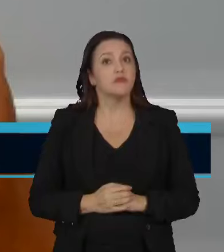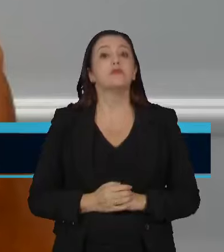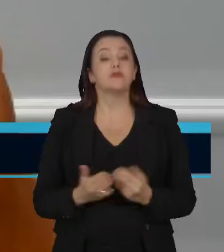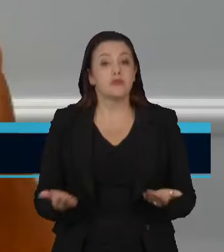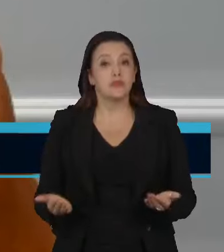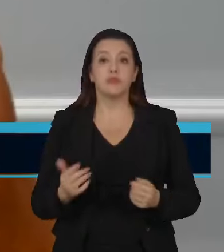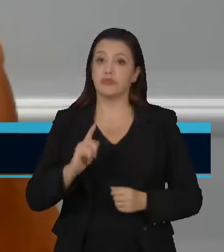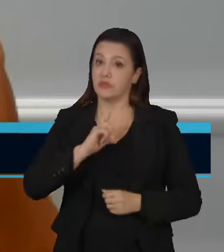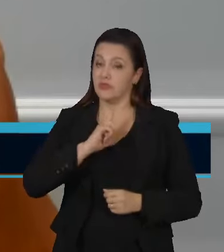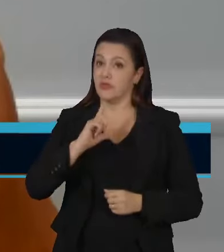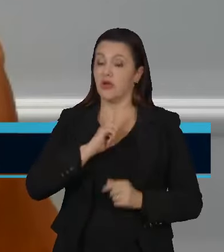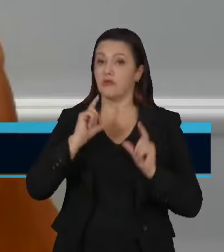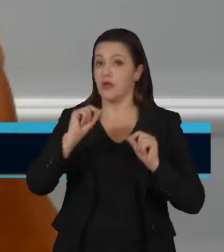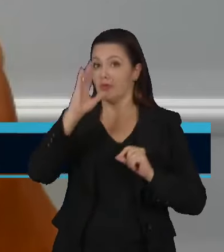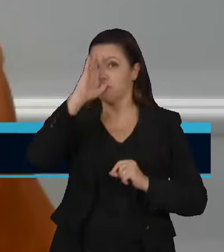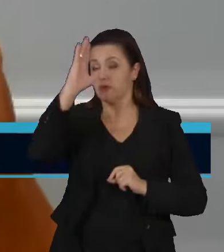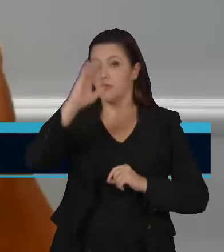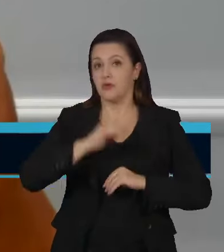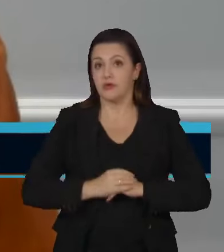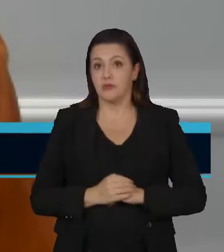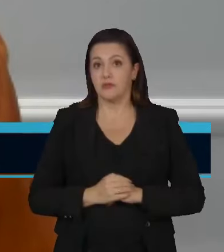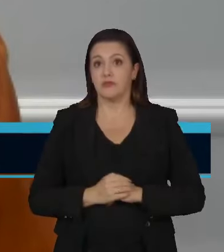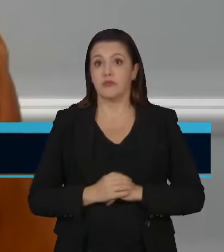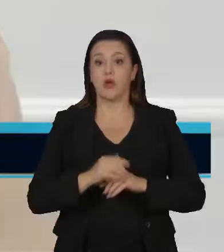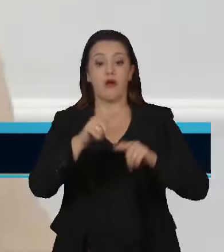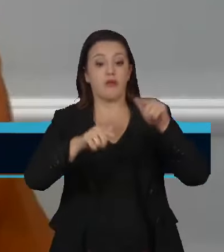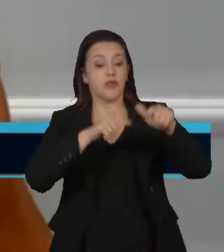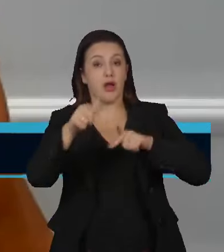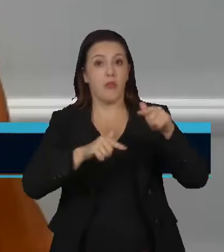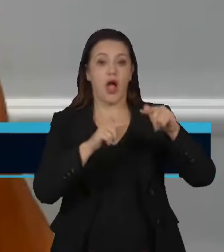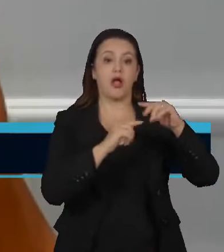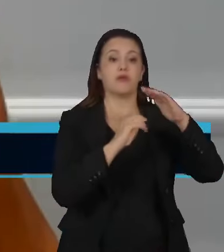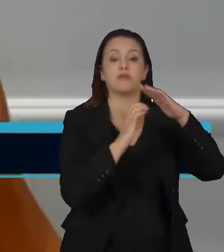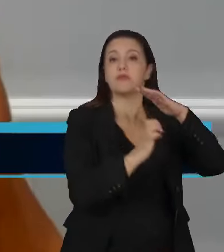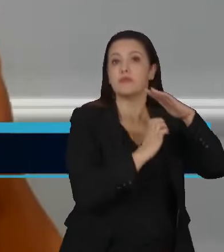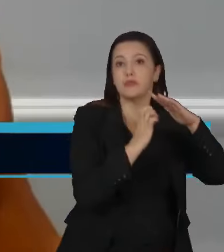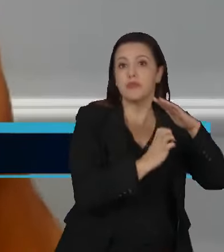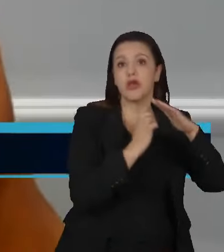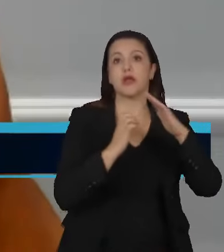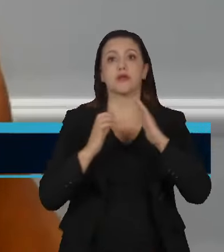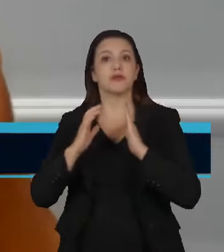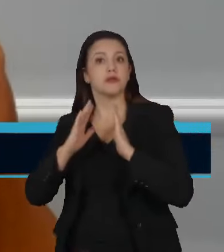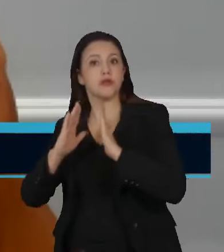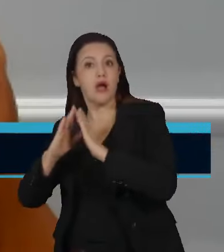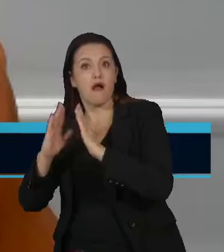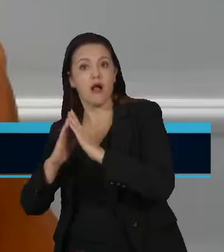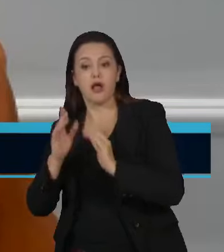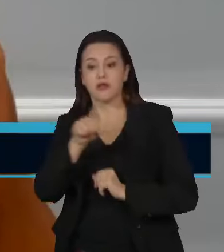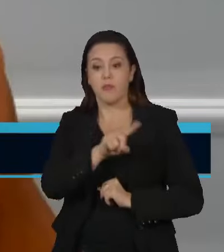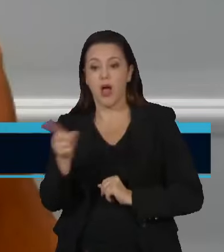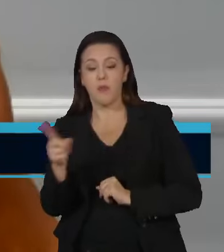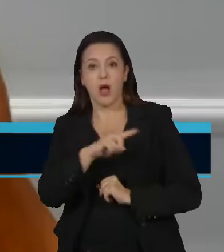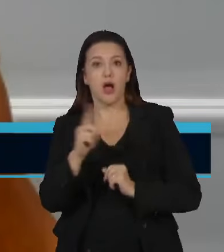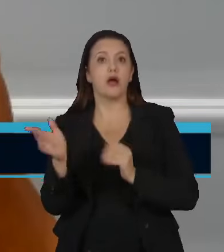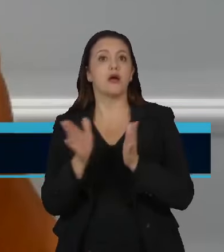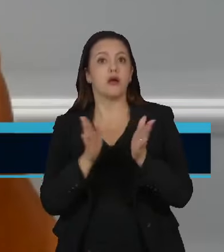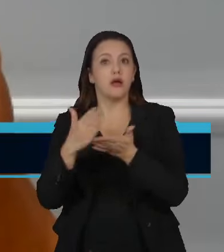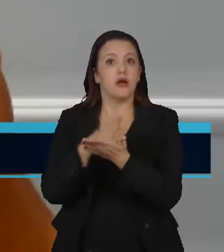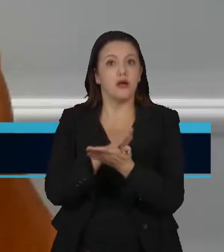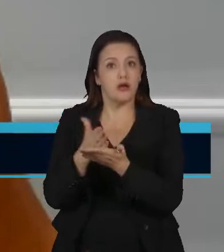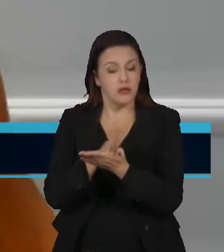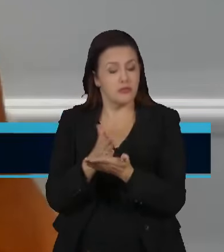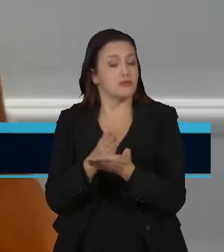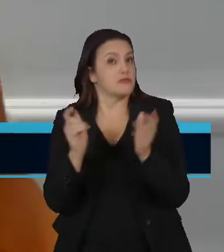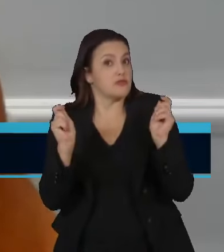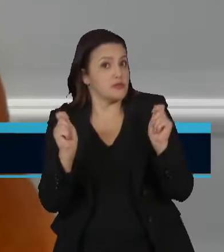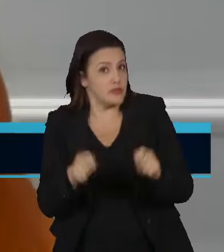podemos Podemos destacar a questão do trabalho híbrido algumas funções elas podem ser desenvolvidas em formato